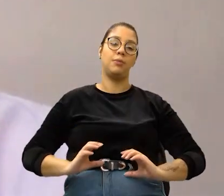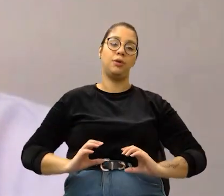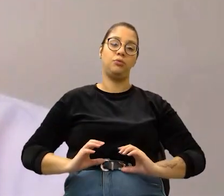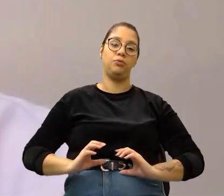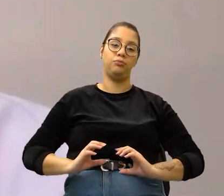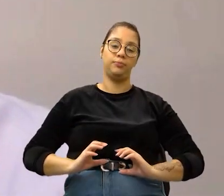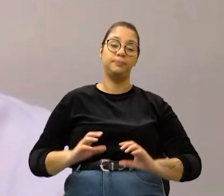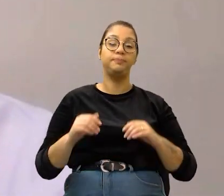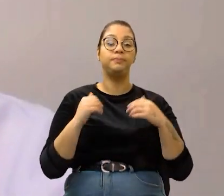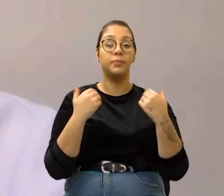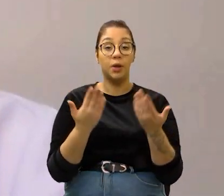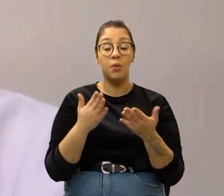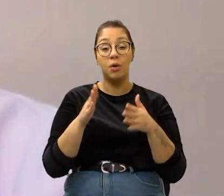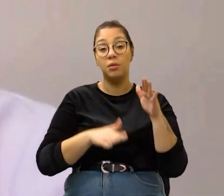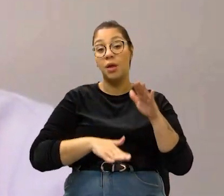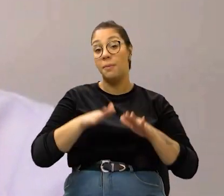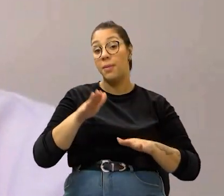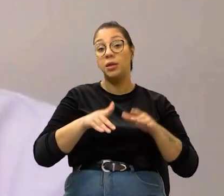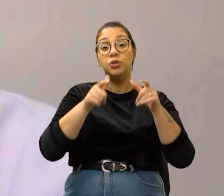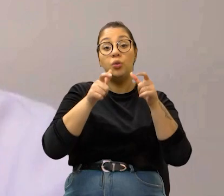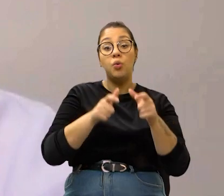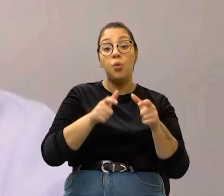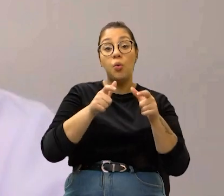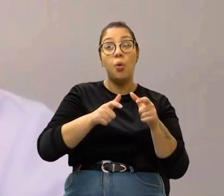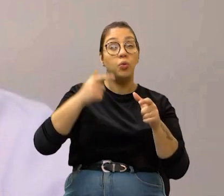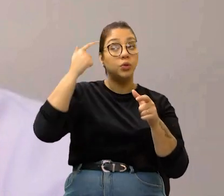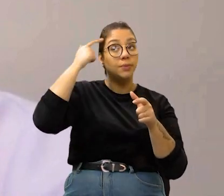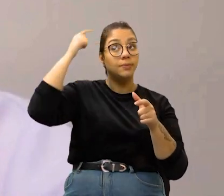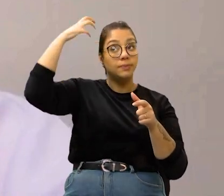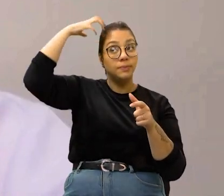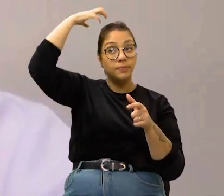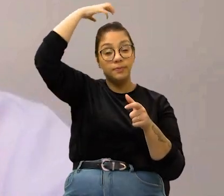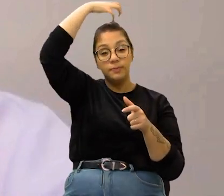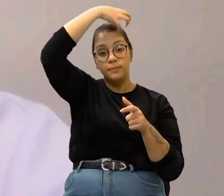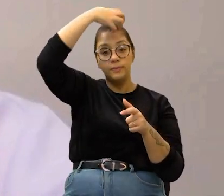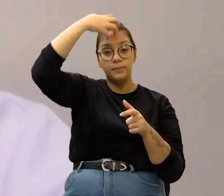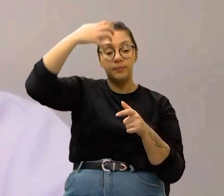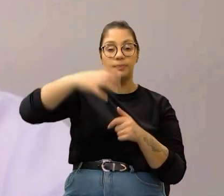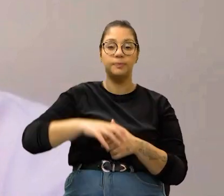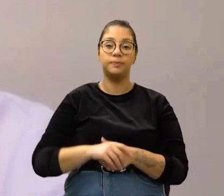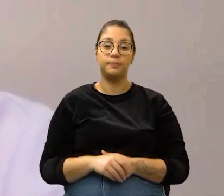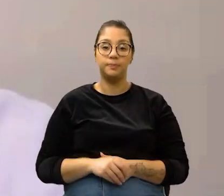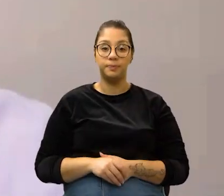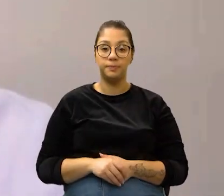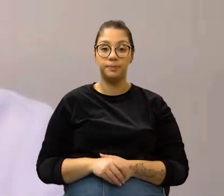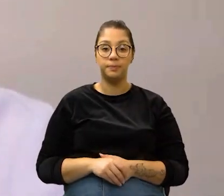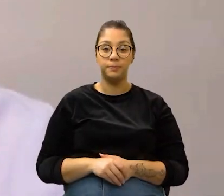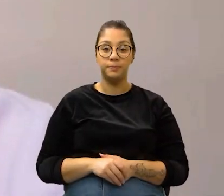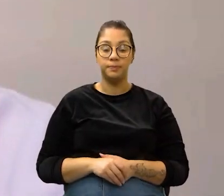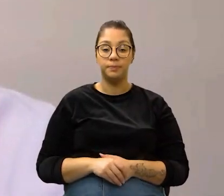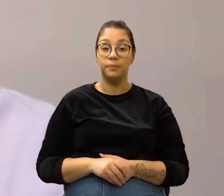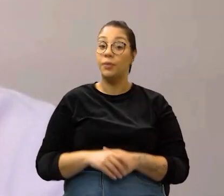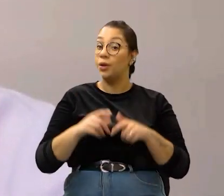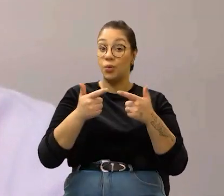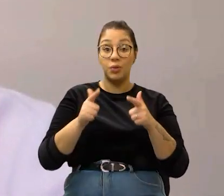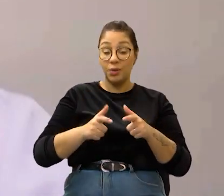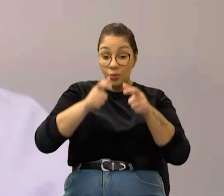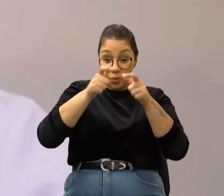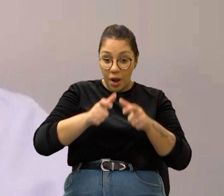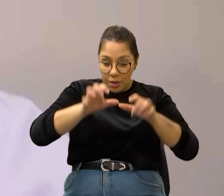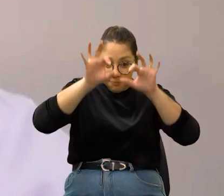comportamentais. Então, depende muito do local e não não tem um